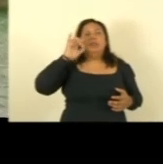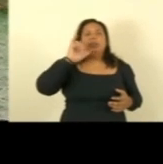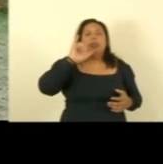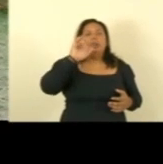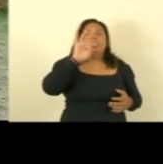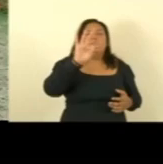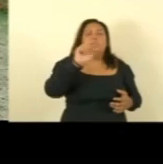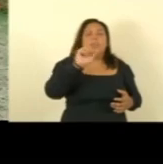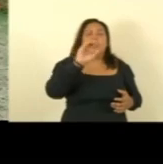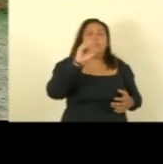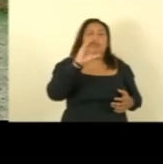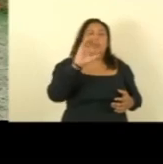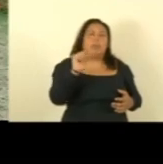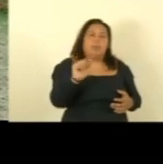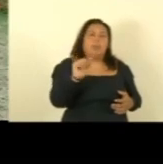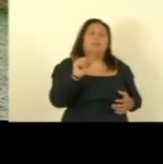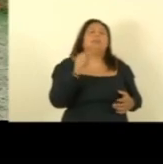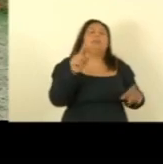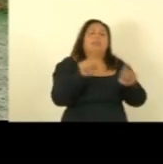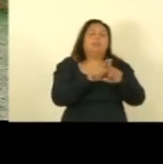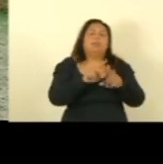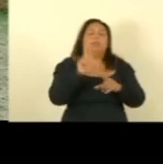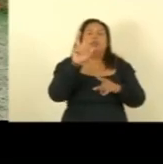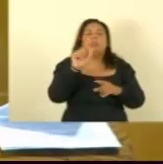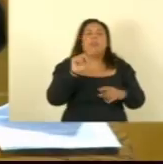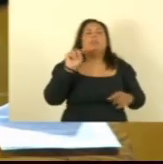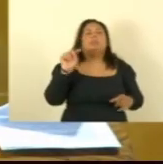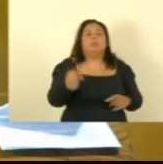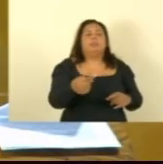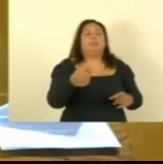Itaoca, também 50